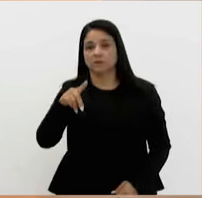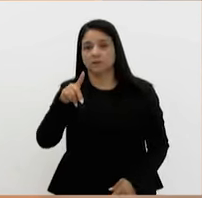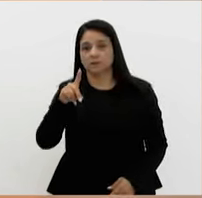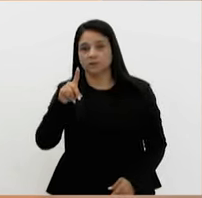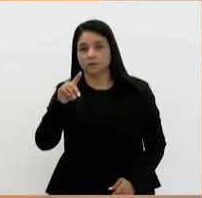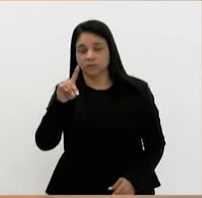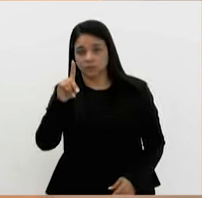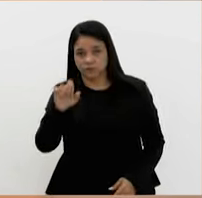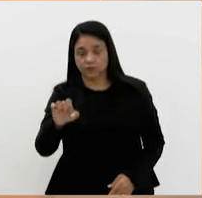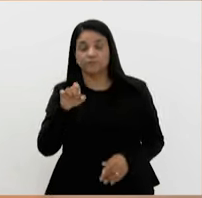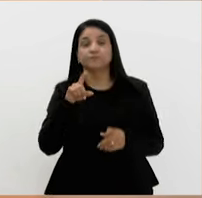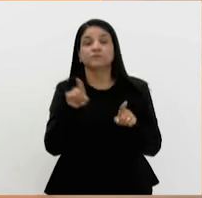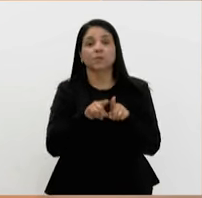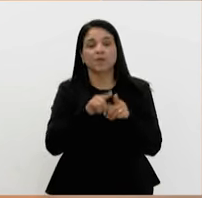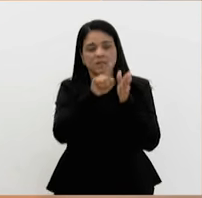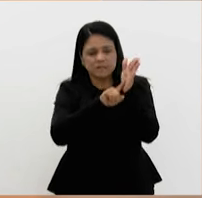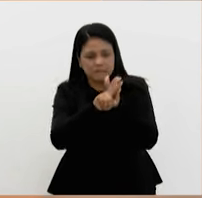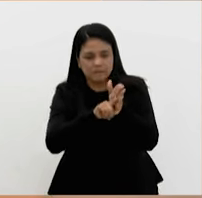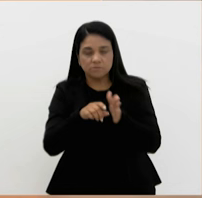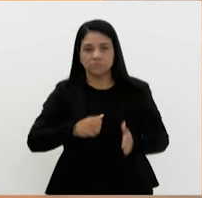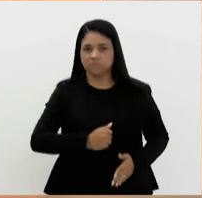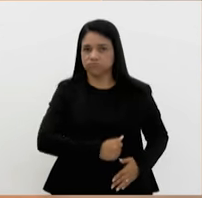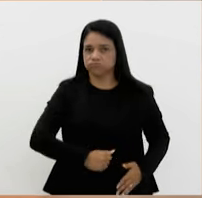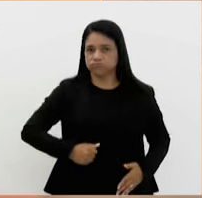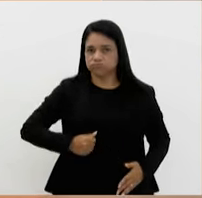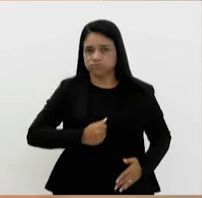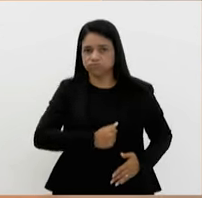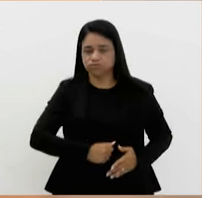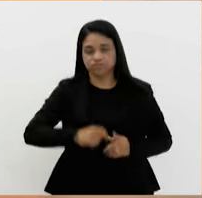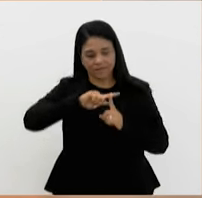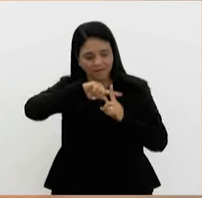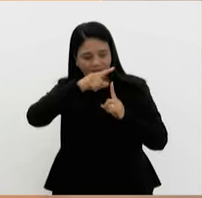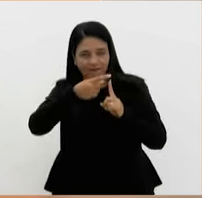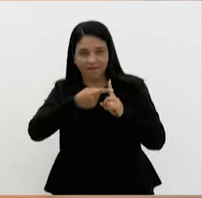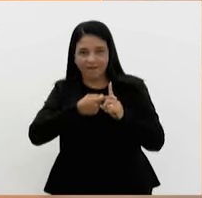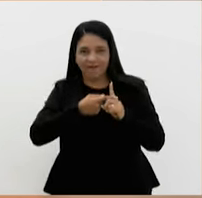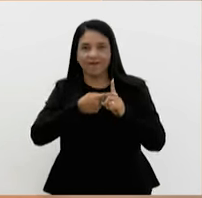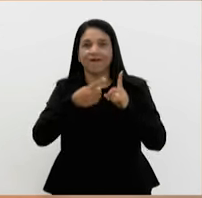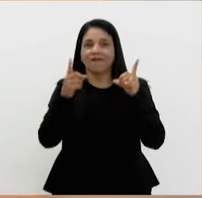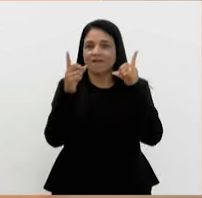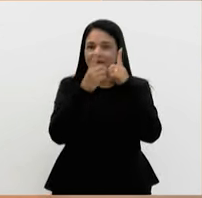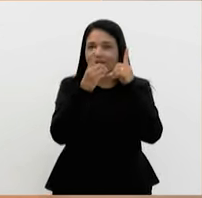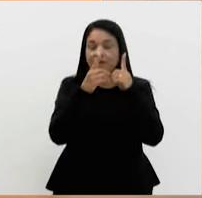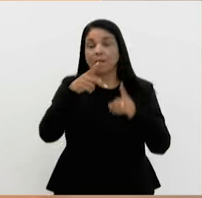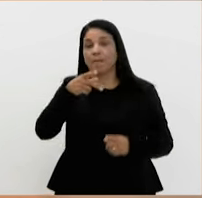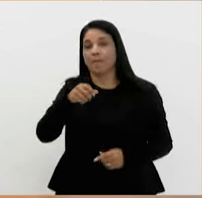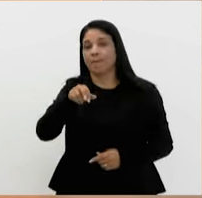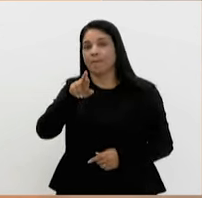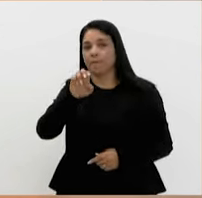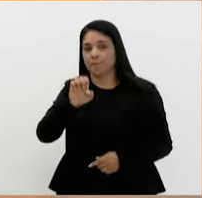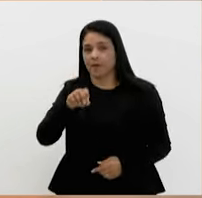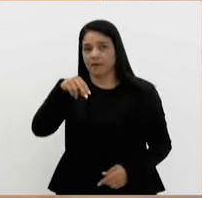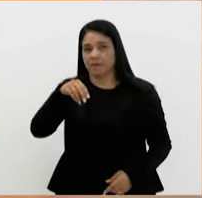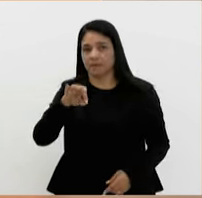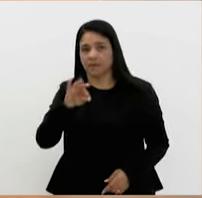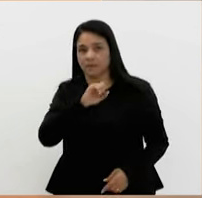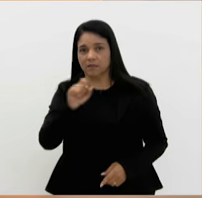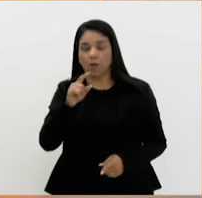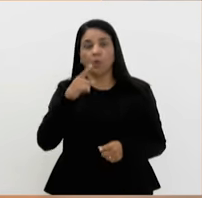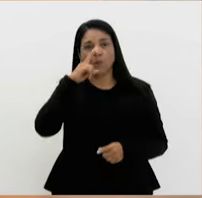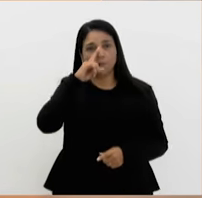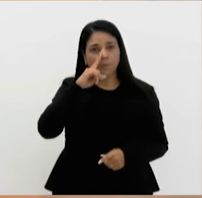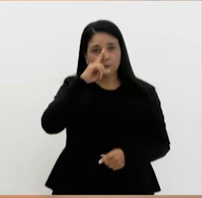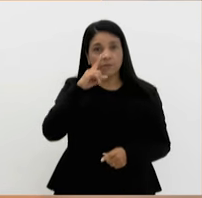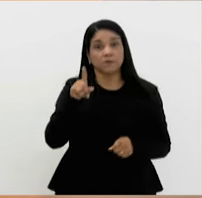a realização de exame de ultrassonografia morfológica na assistência pré-natal de risco habitual e de alto